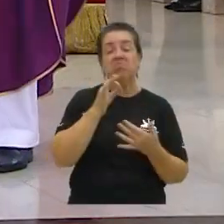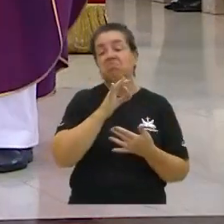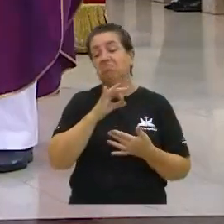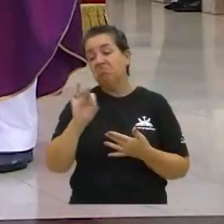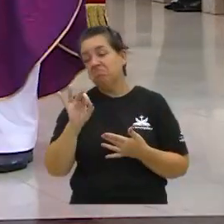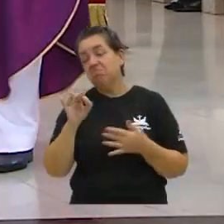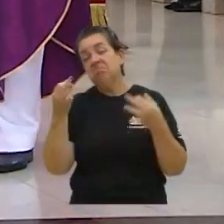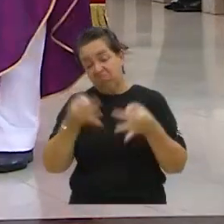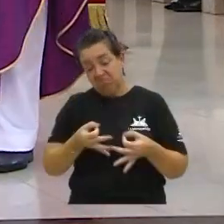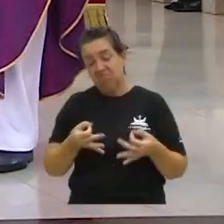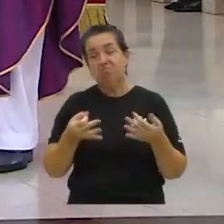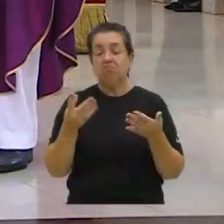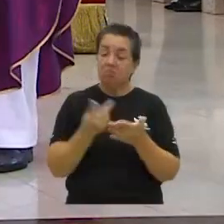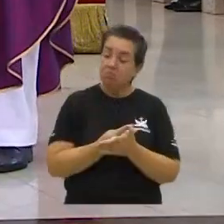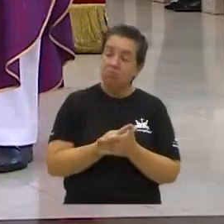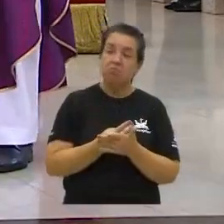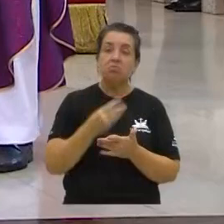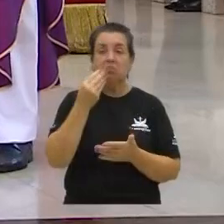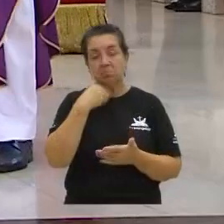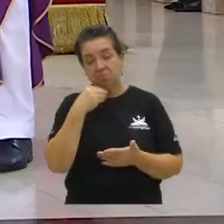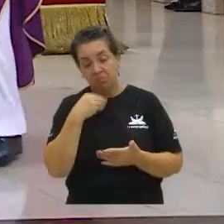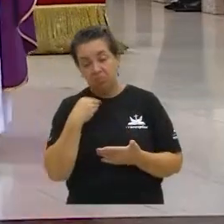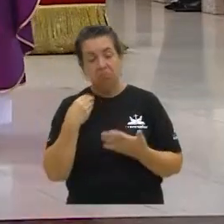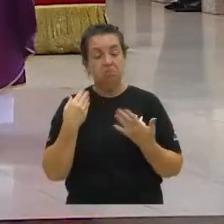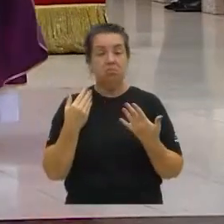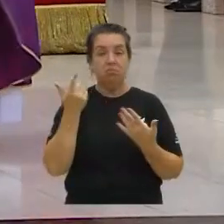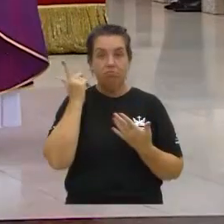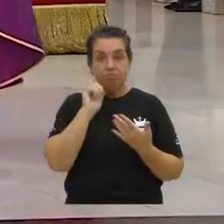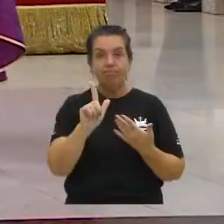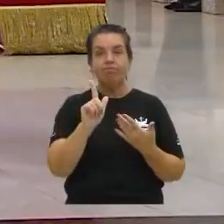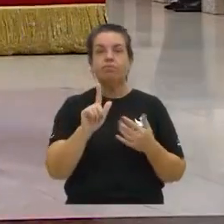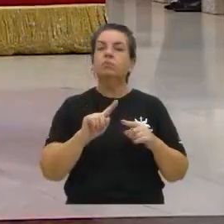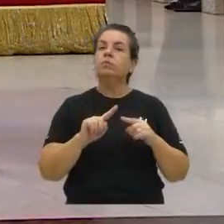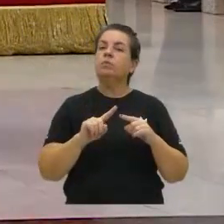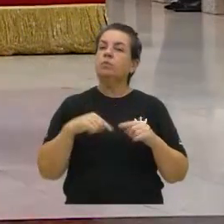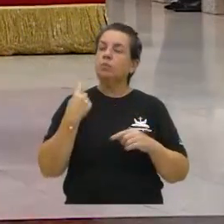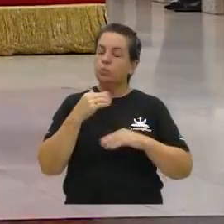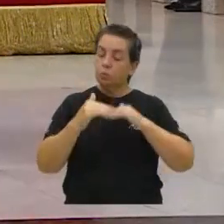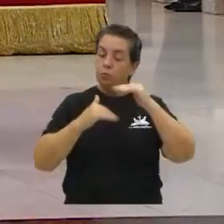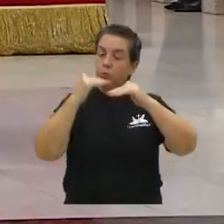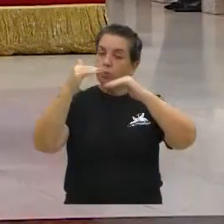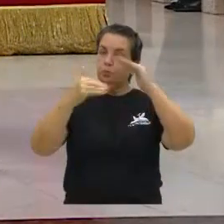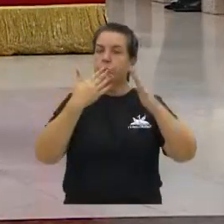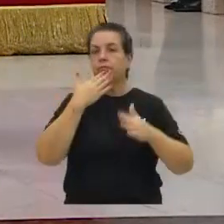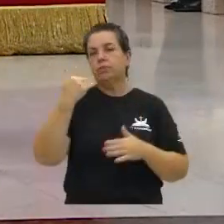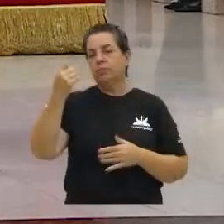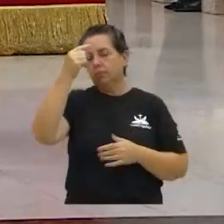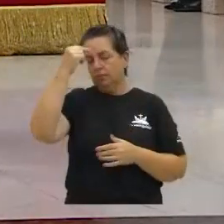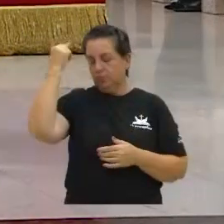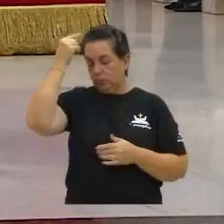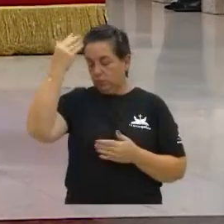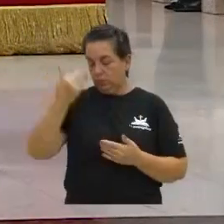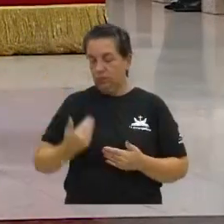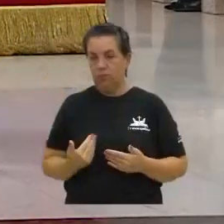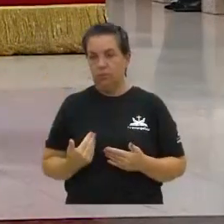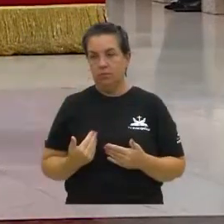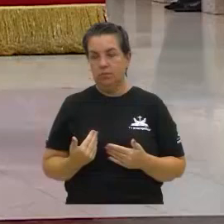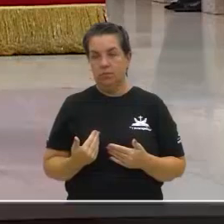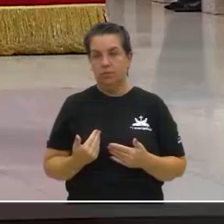buscas, das fraquezas, nós progrediríamos melhor na santidade.